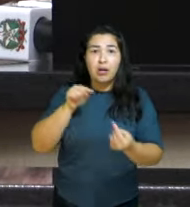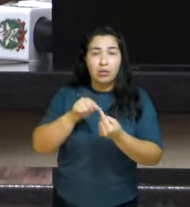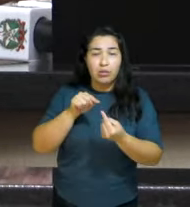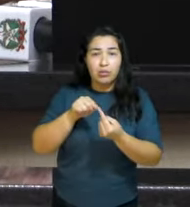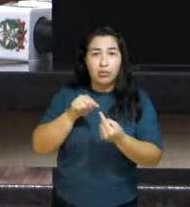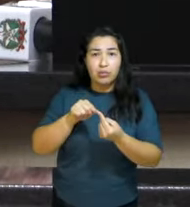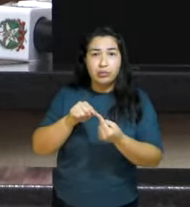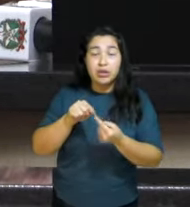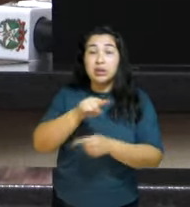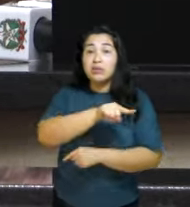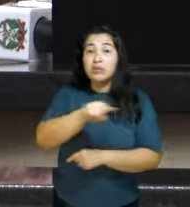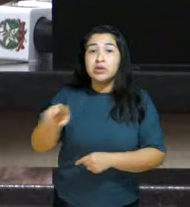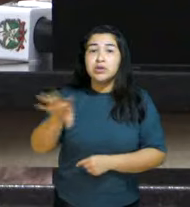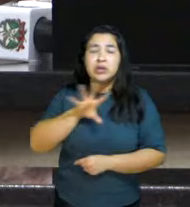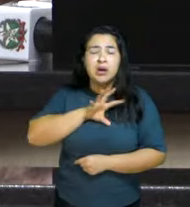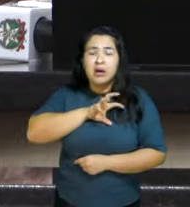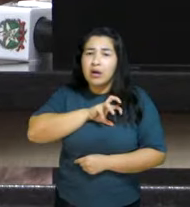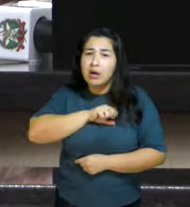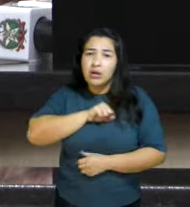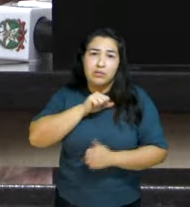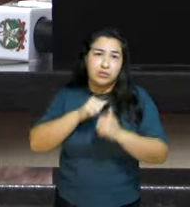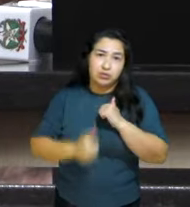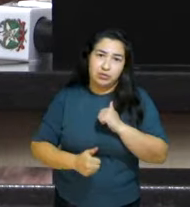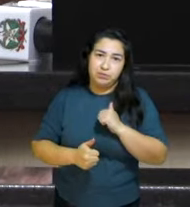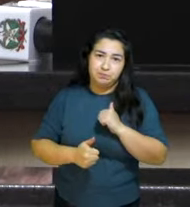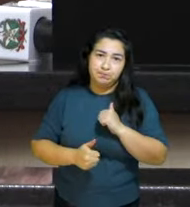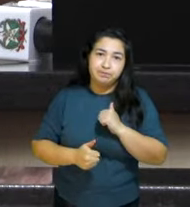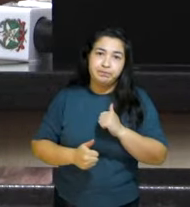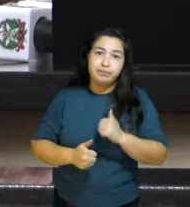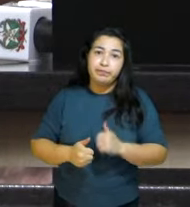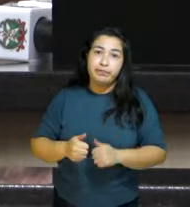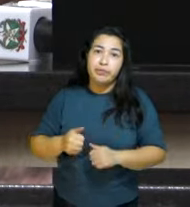são apaixonados pela prática esportiva, que